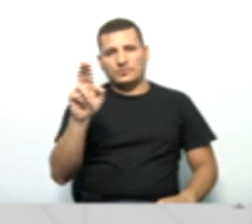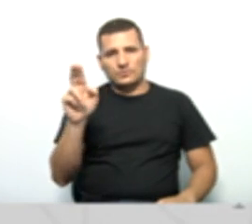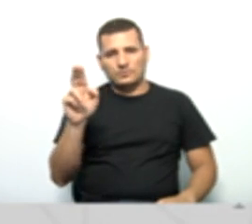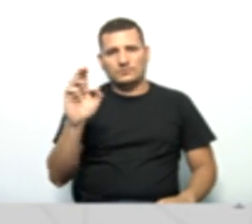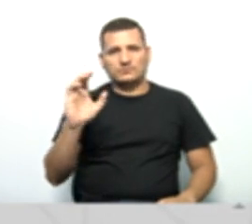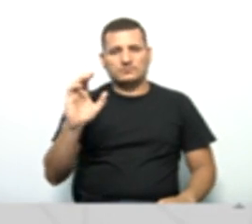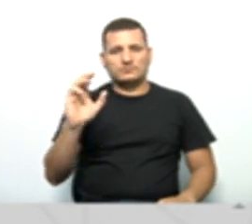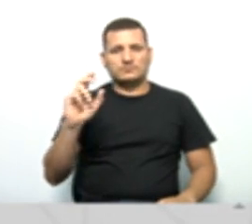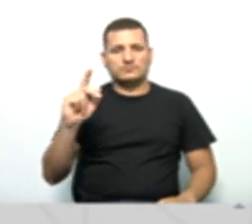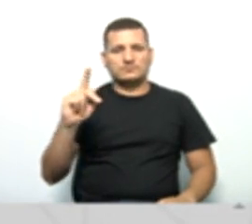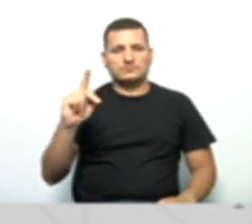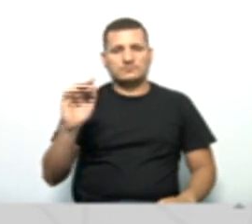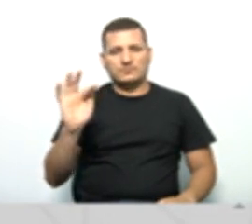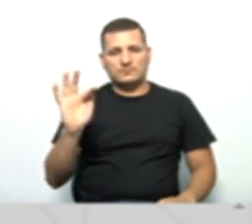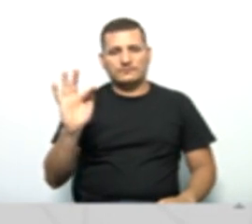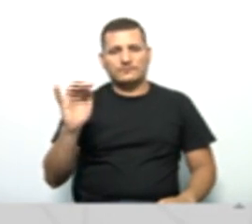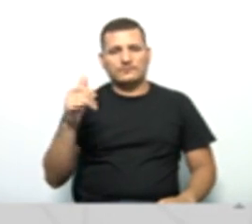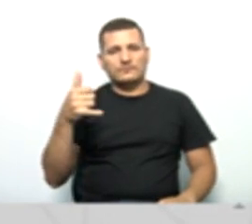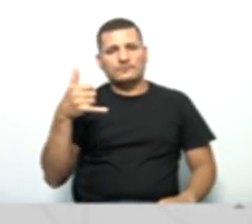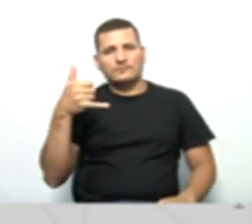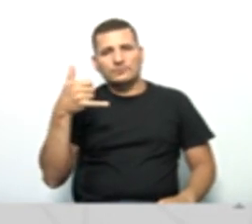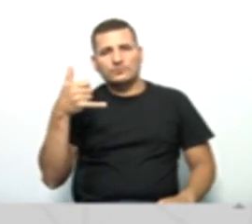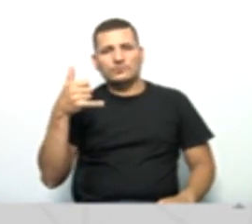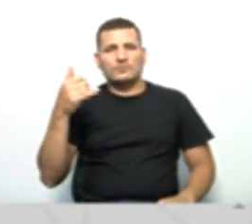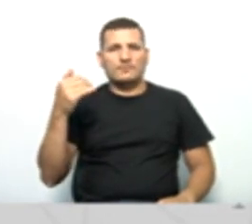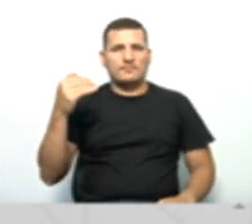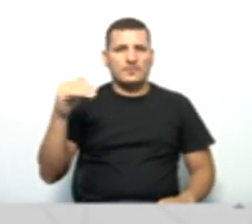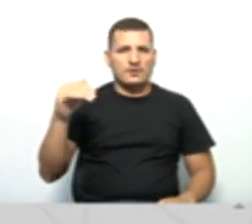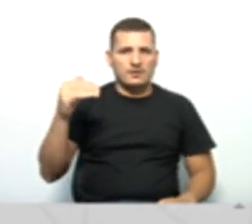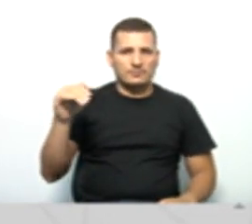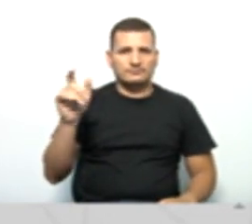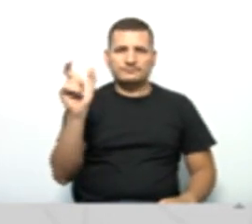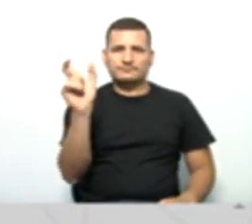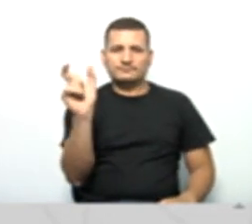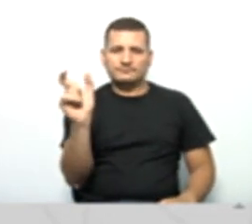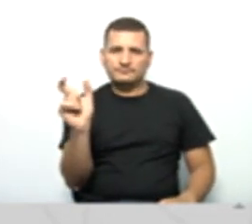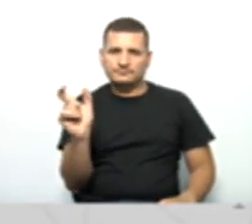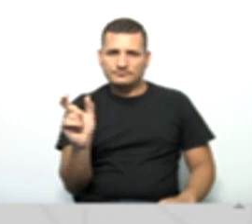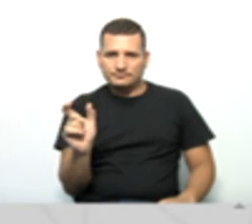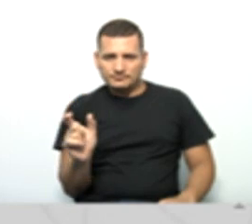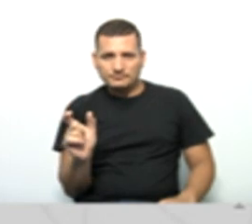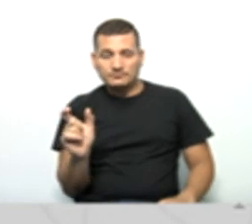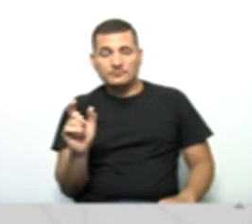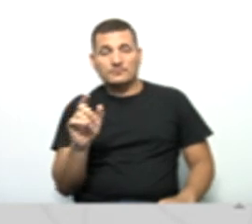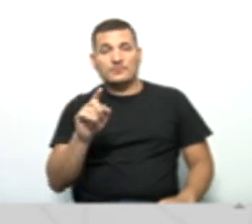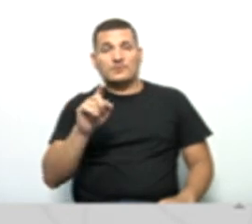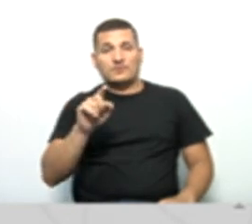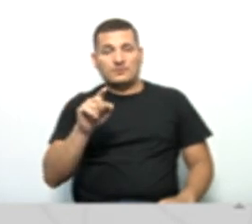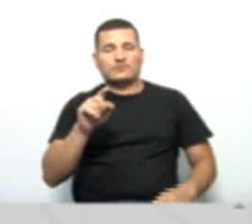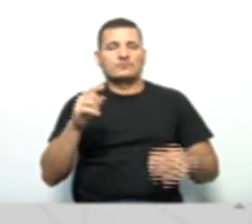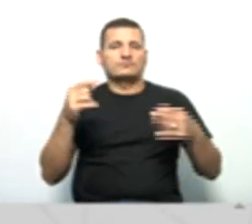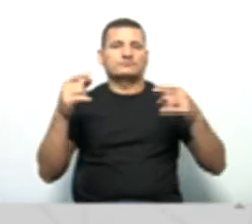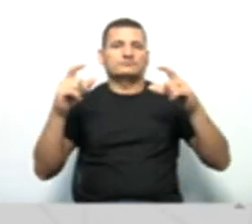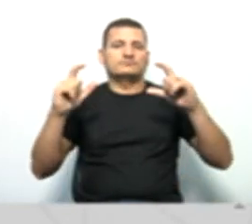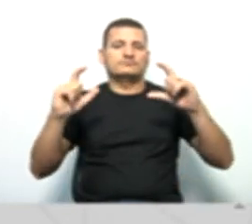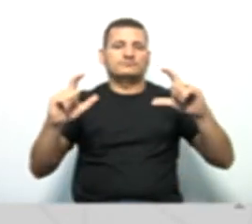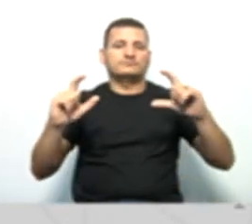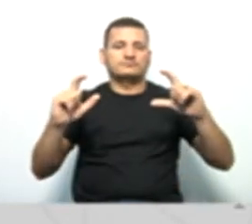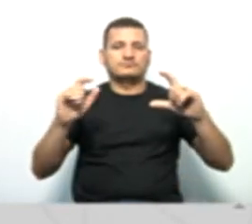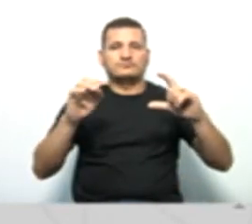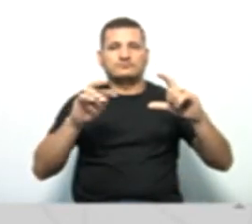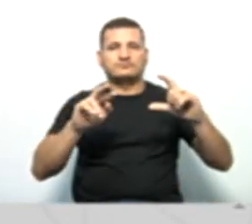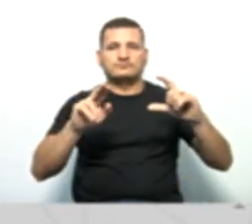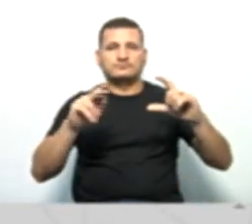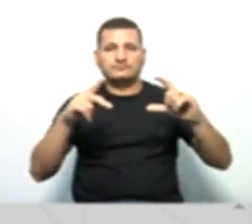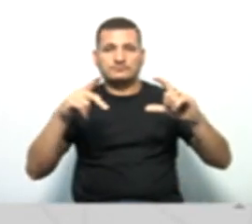de tuplas. Aqui, ó, bem aqui, ó, pessoa, tá vendo? Ele tá utilizando, chamando a classe